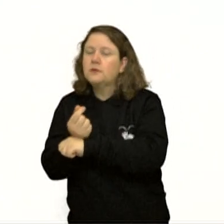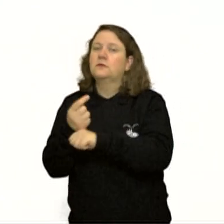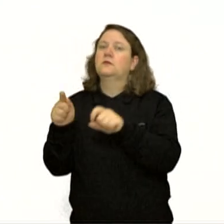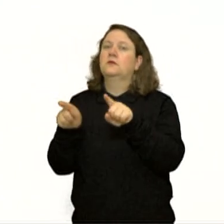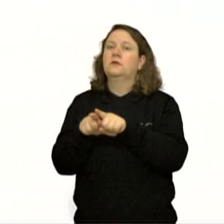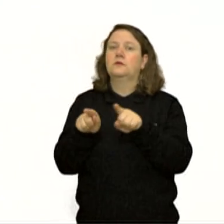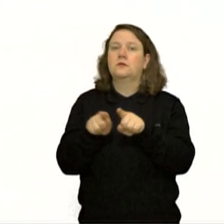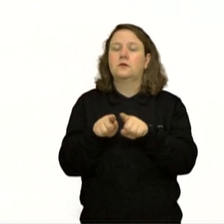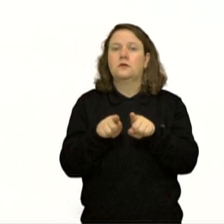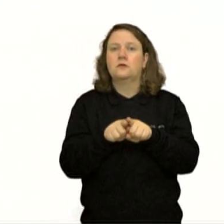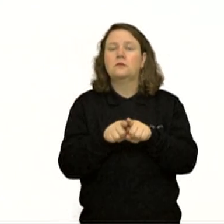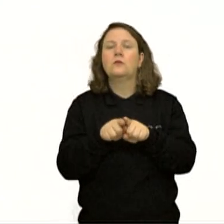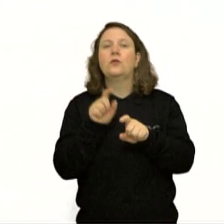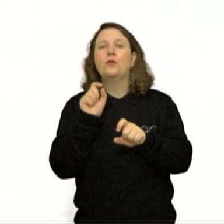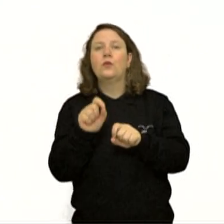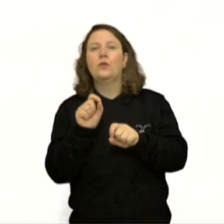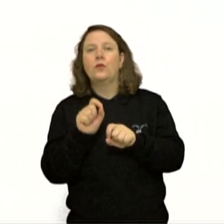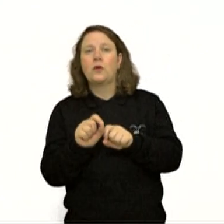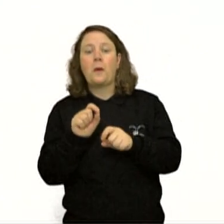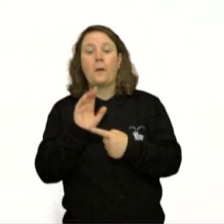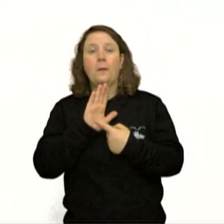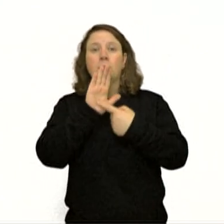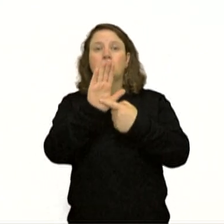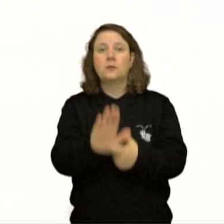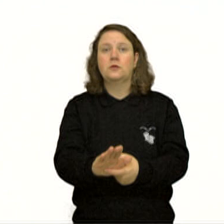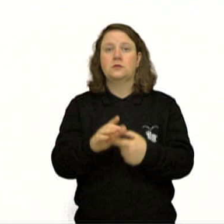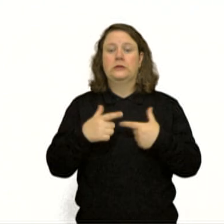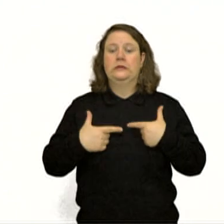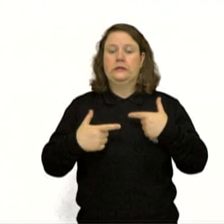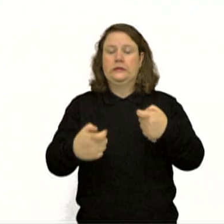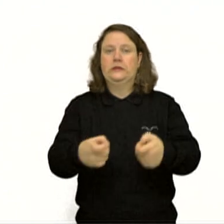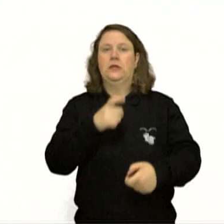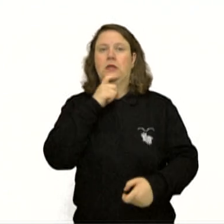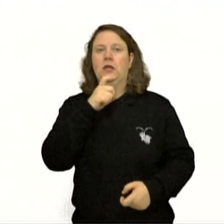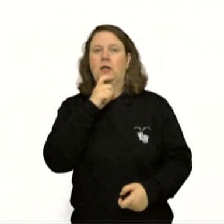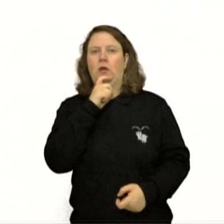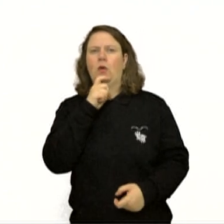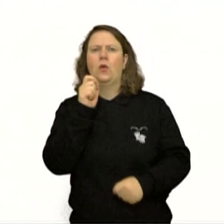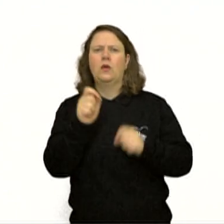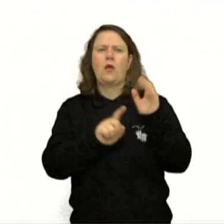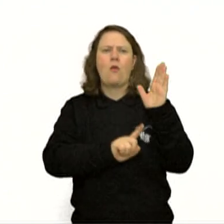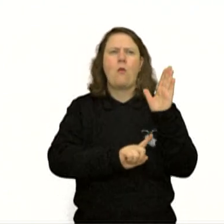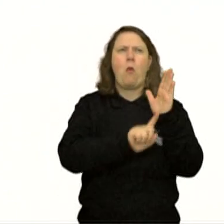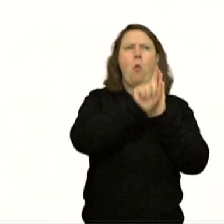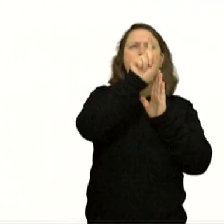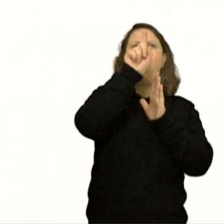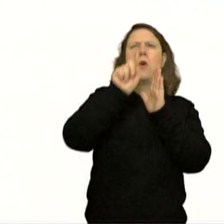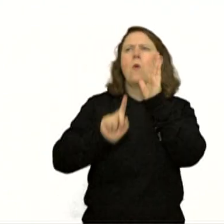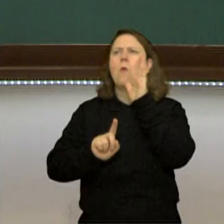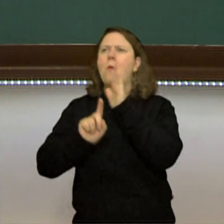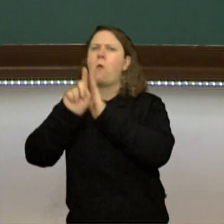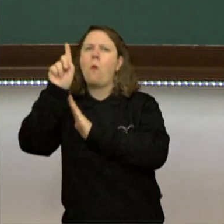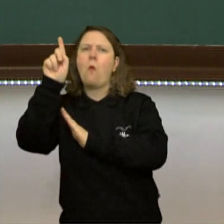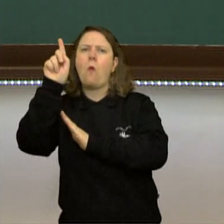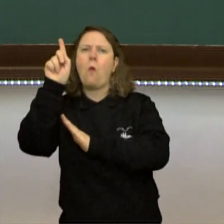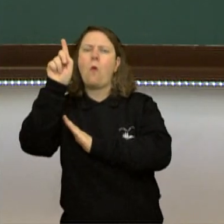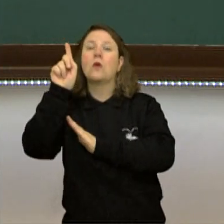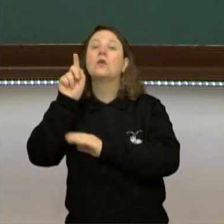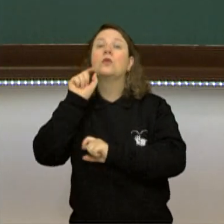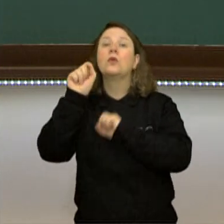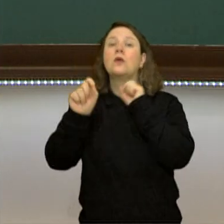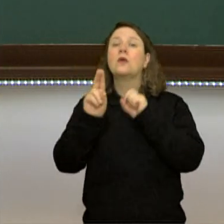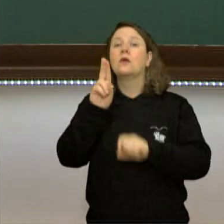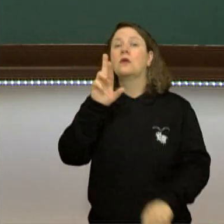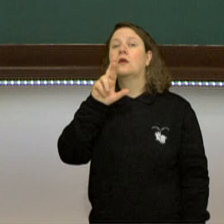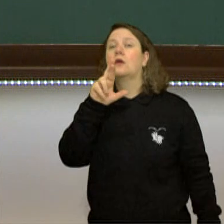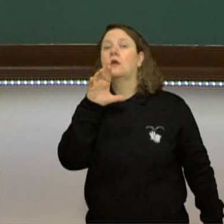ainda um outro acontecimento típico da Guerra Fria, que foi a competição da corrida espacial entre os dois blocos. Essa corrida espacial que a União